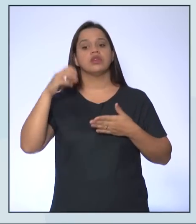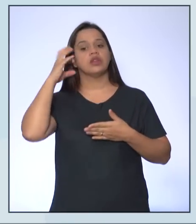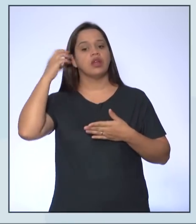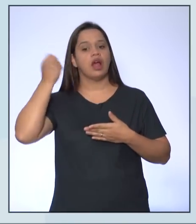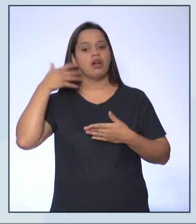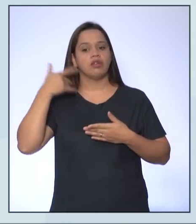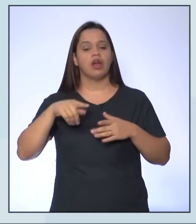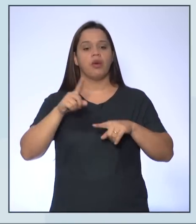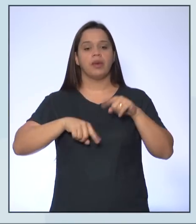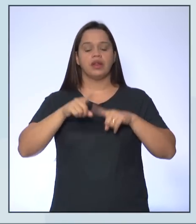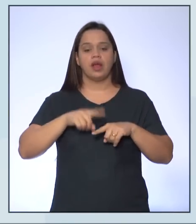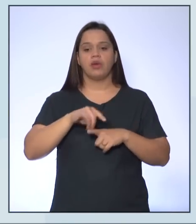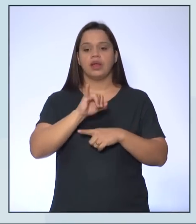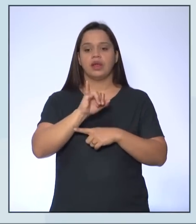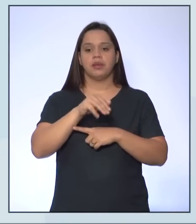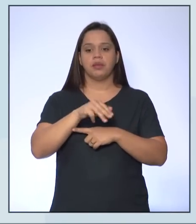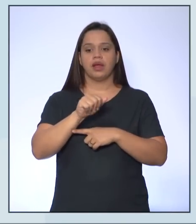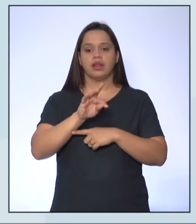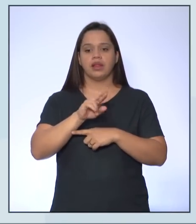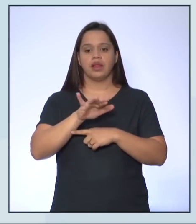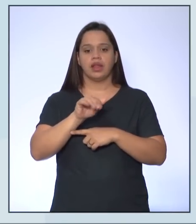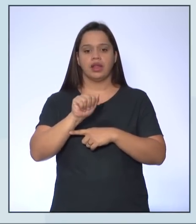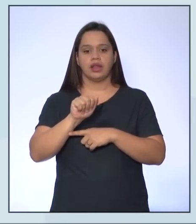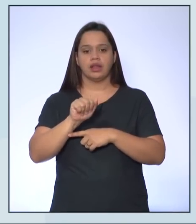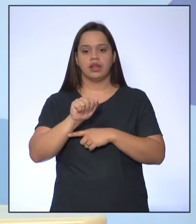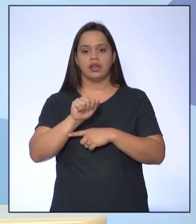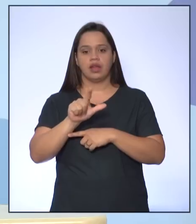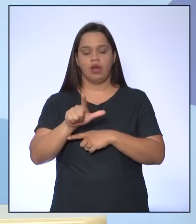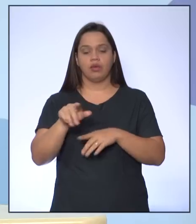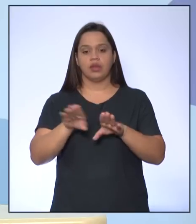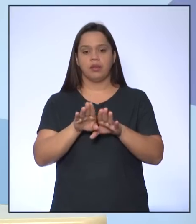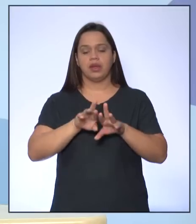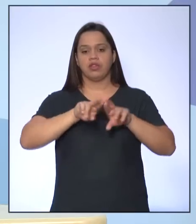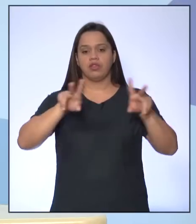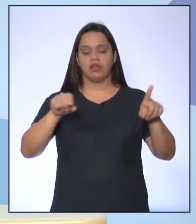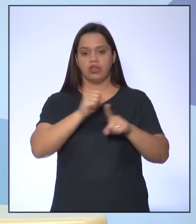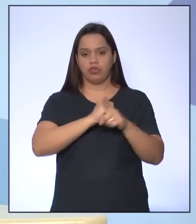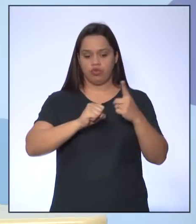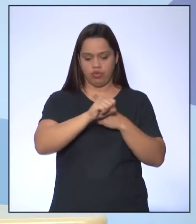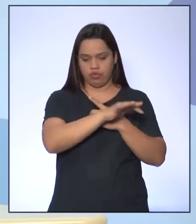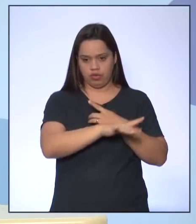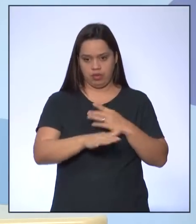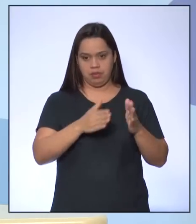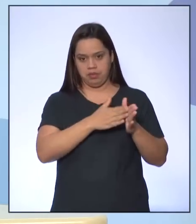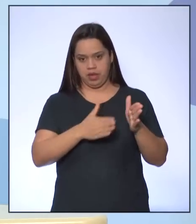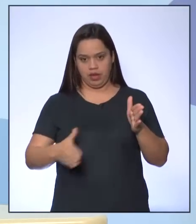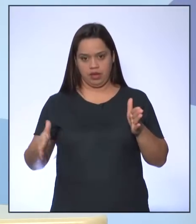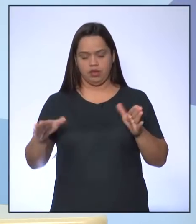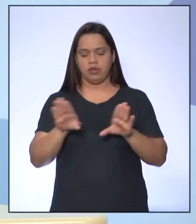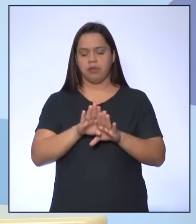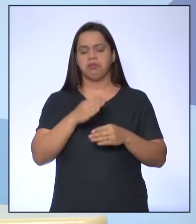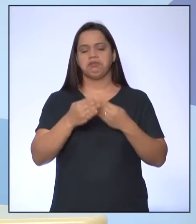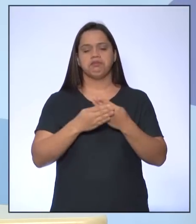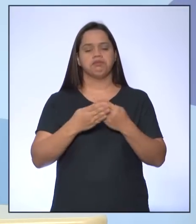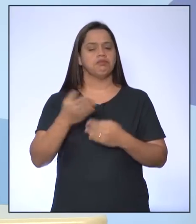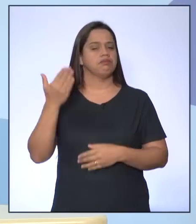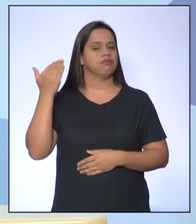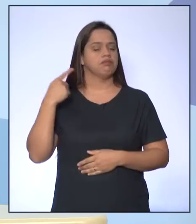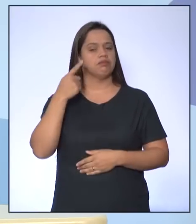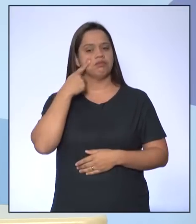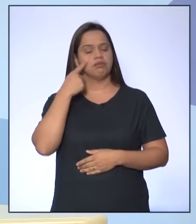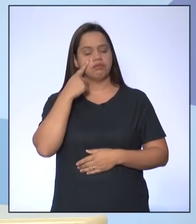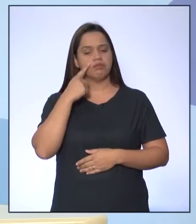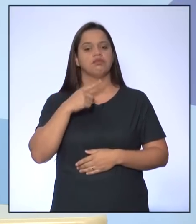imaterial, em diferentes sociedades e épocas. Na aula anterior, vocês viram exatamente isso.